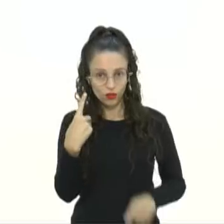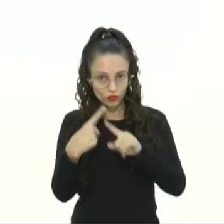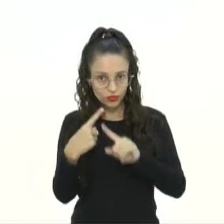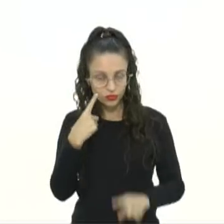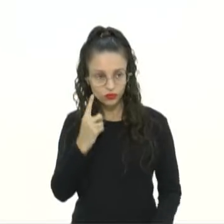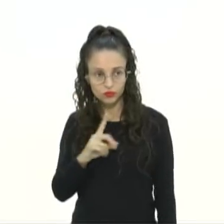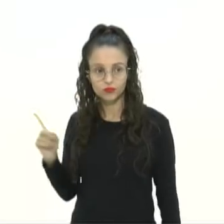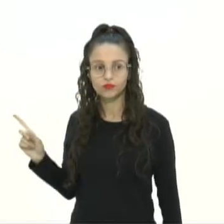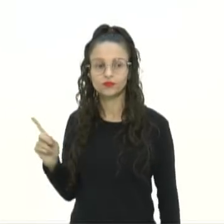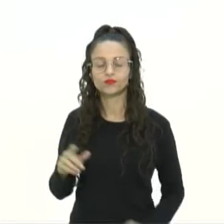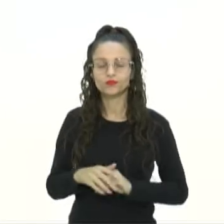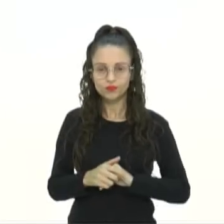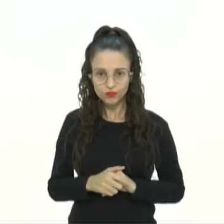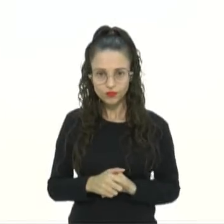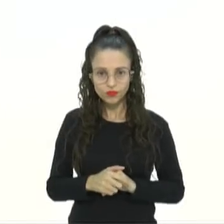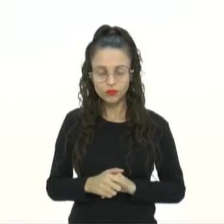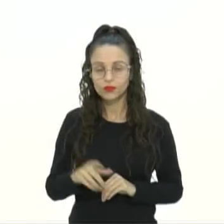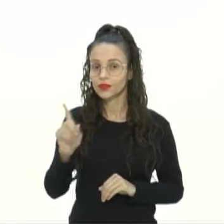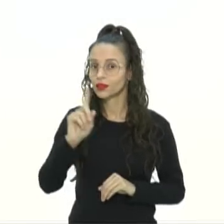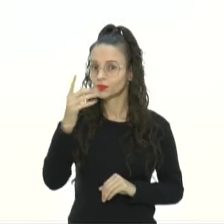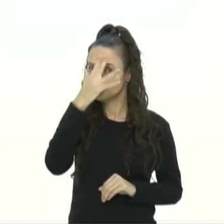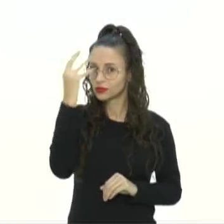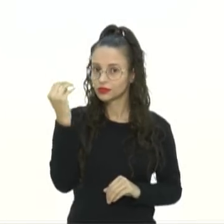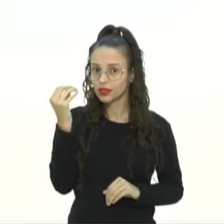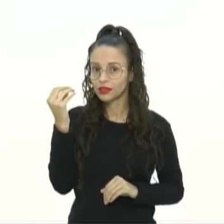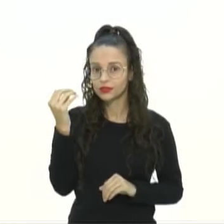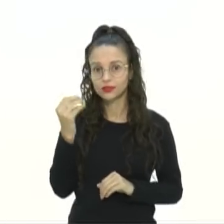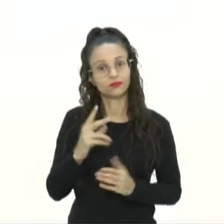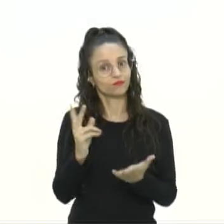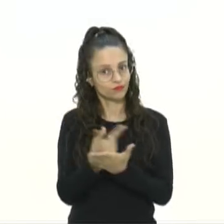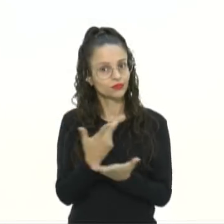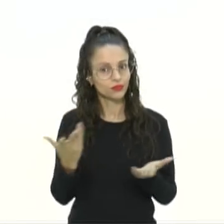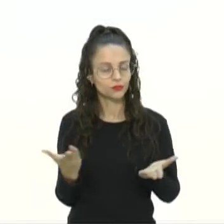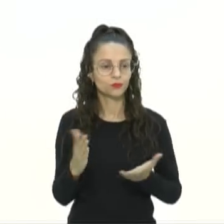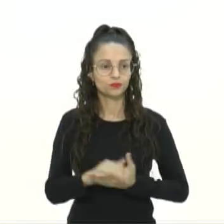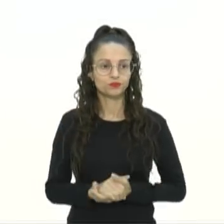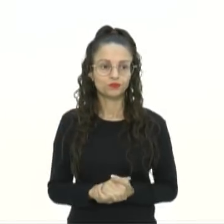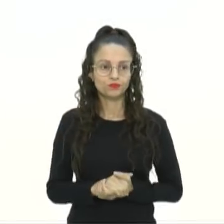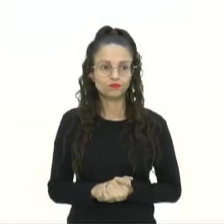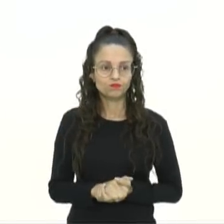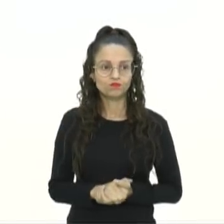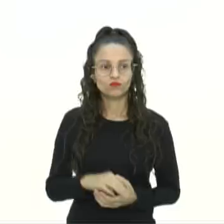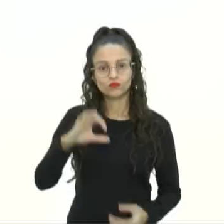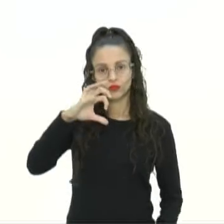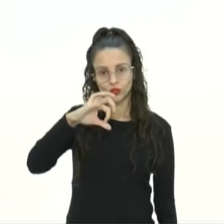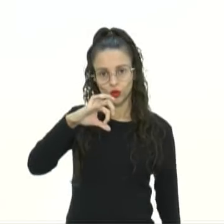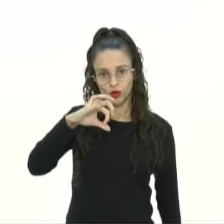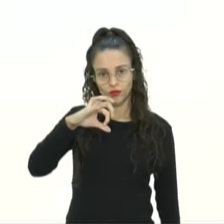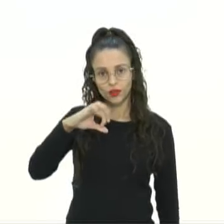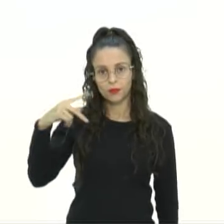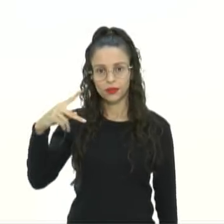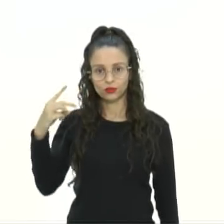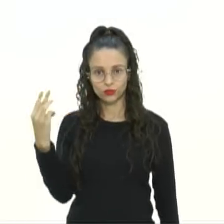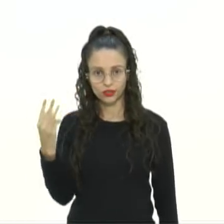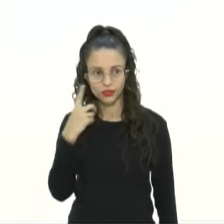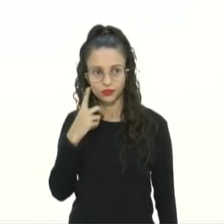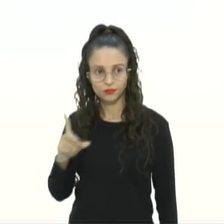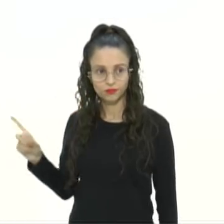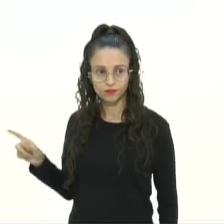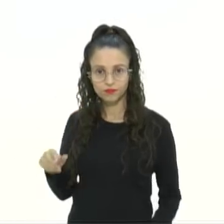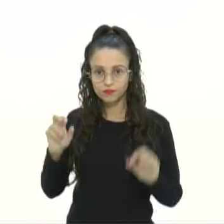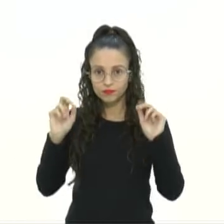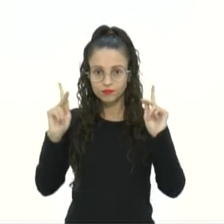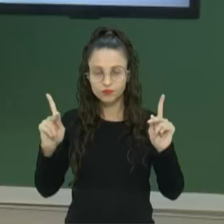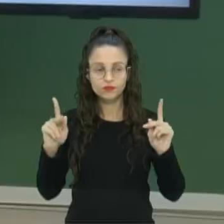aqui, tá bom? Porque se você esquece de colocar 1, dá tudo errado daí. E o 9 tem peso 3, tá ali,